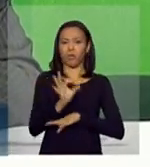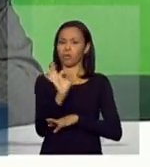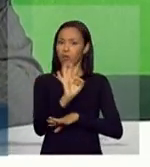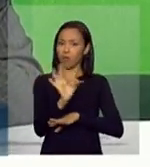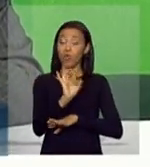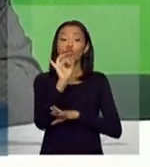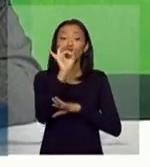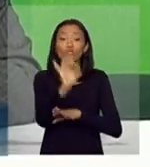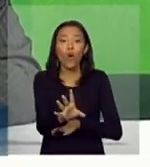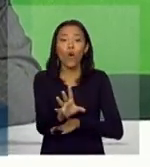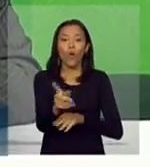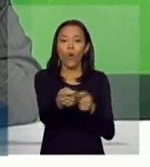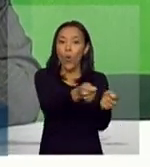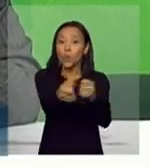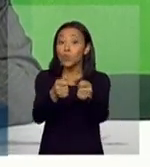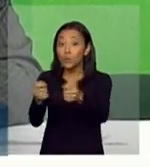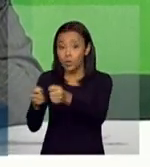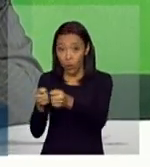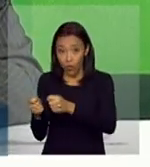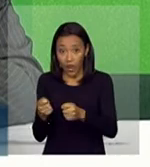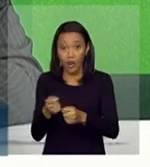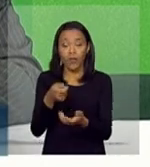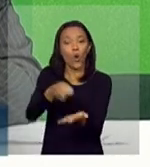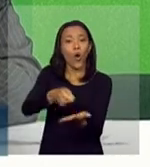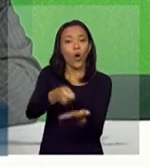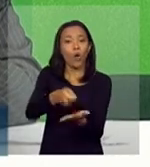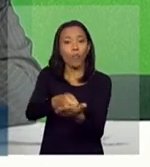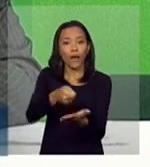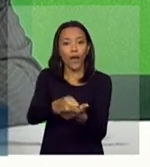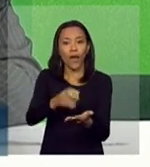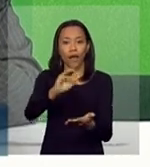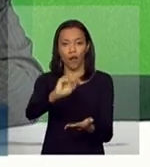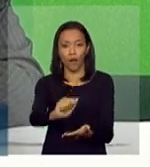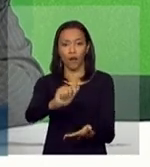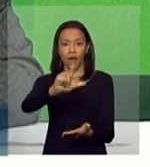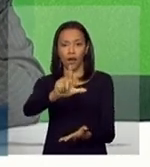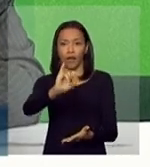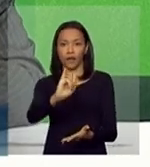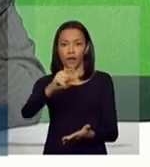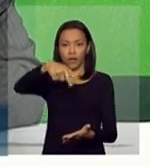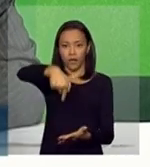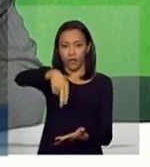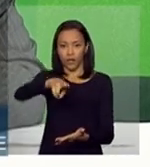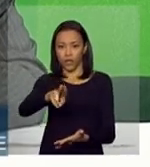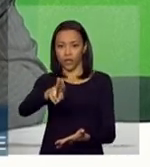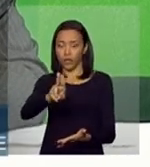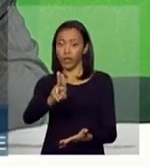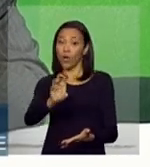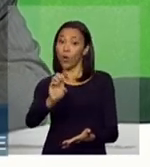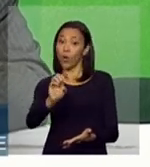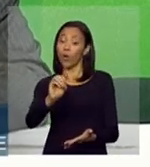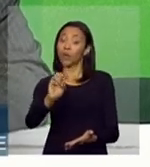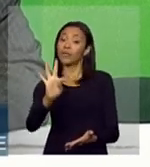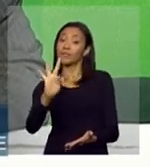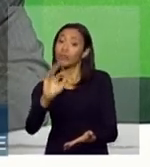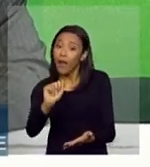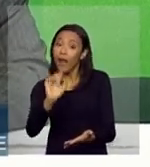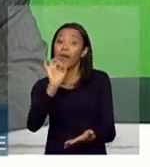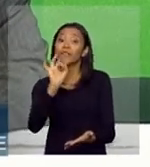regular o setor pela questão da cobrança das alíquotas, porque é uma margem de, até 4% e a gente